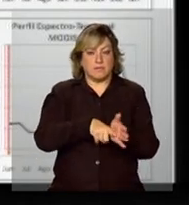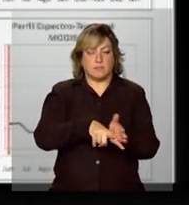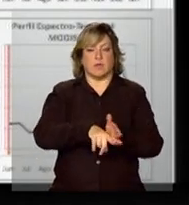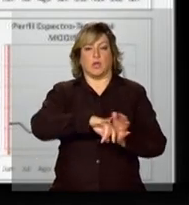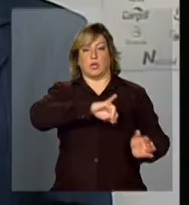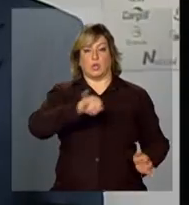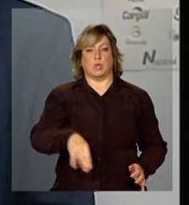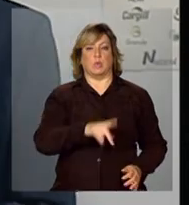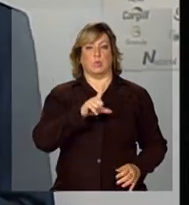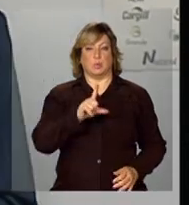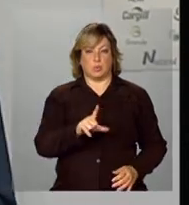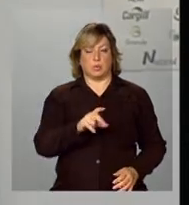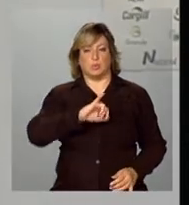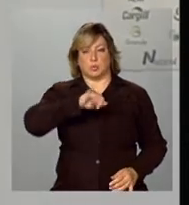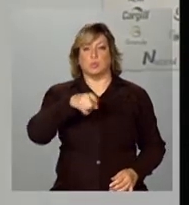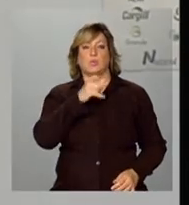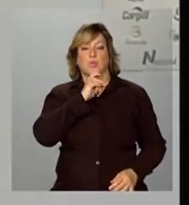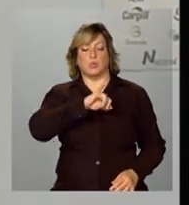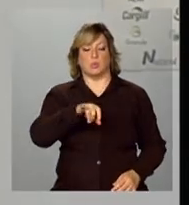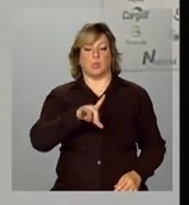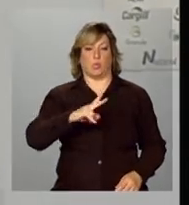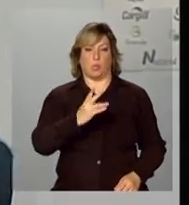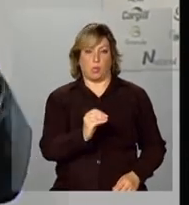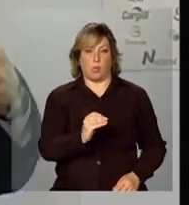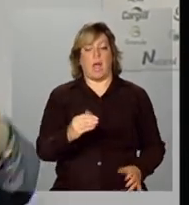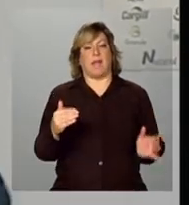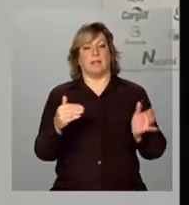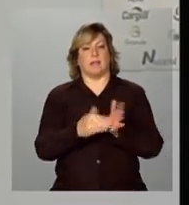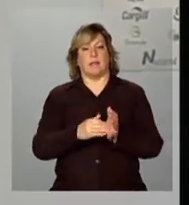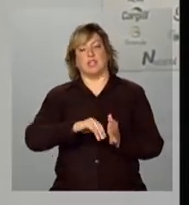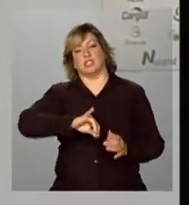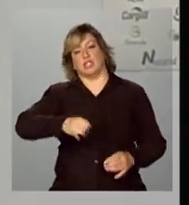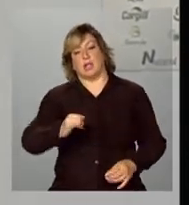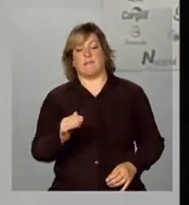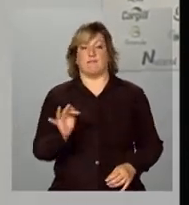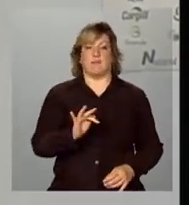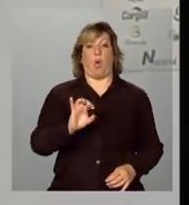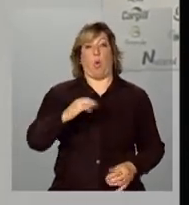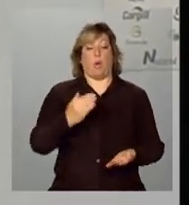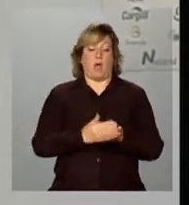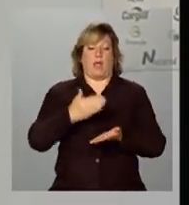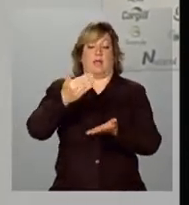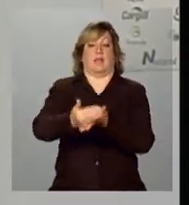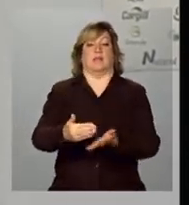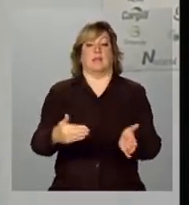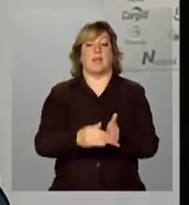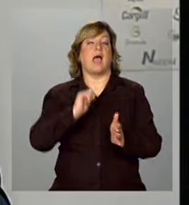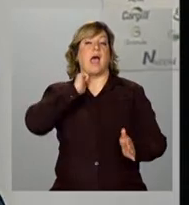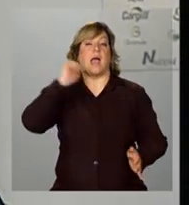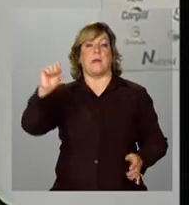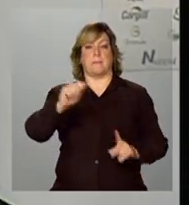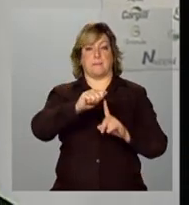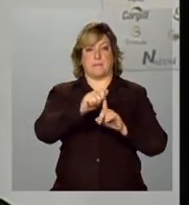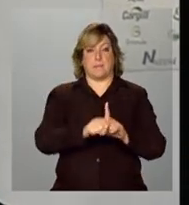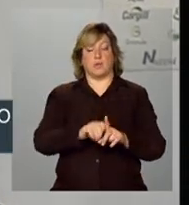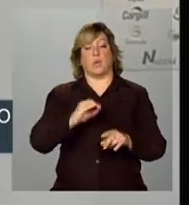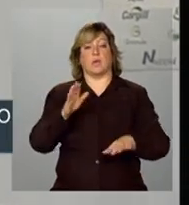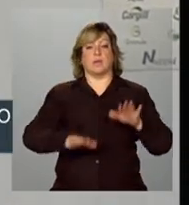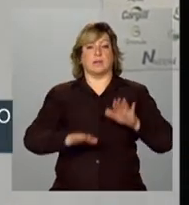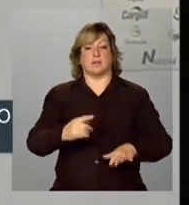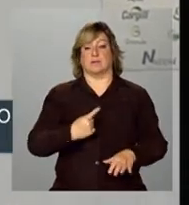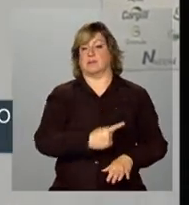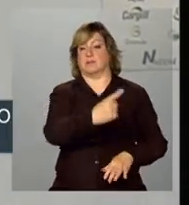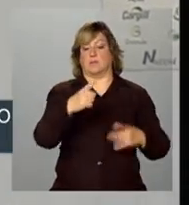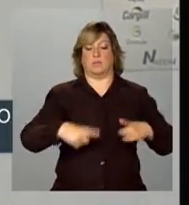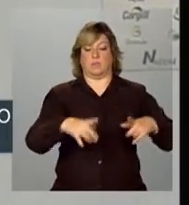a janeiro, fevereiro, ou se estende até abril, dependendo da região e do calendário agrícola de cada uma